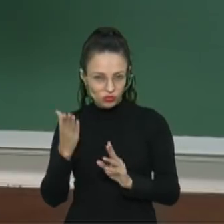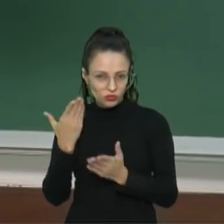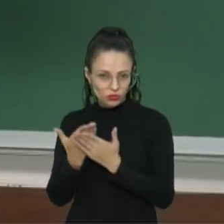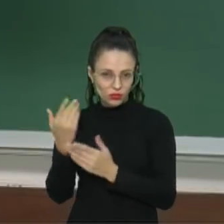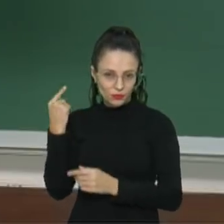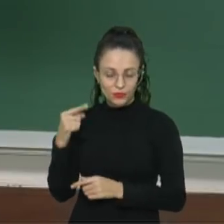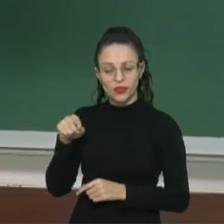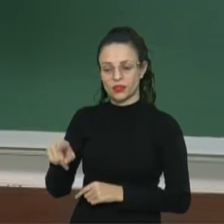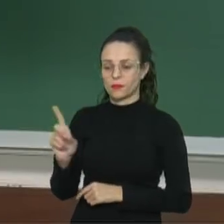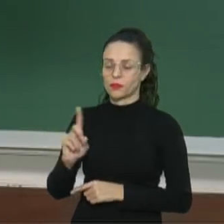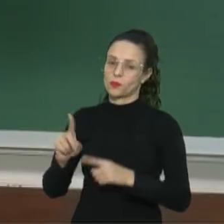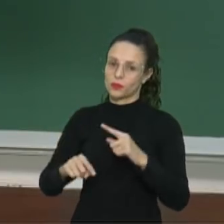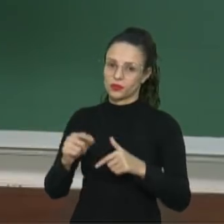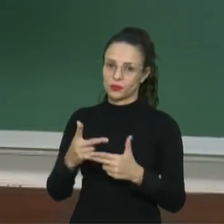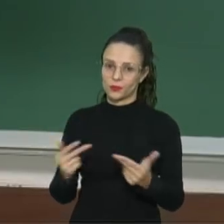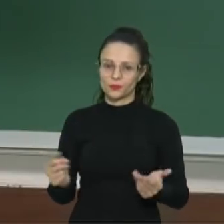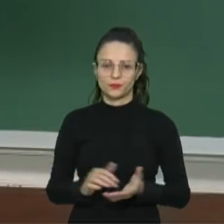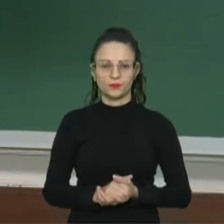cultural imaterial.